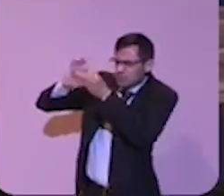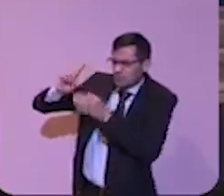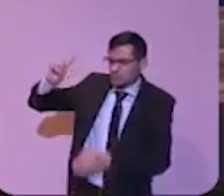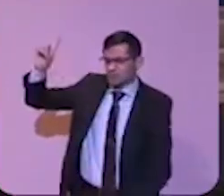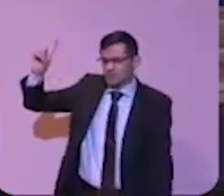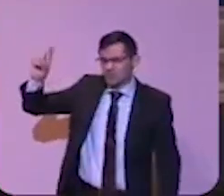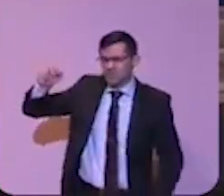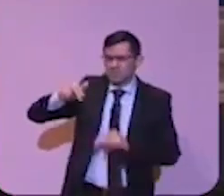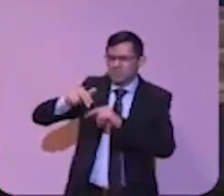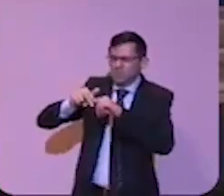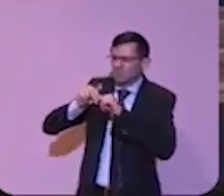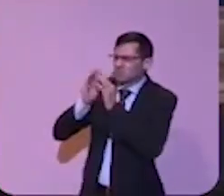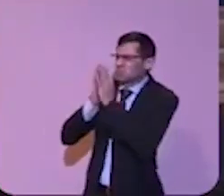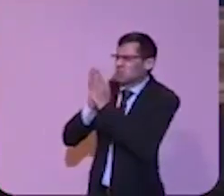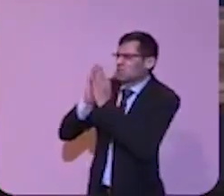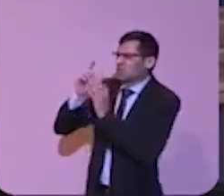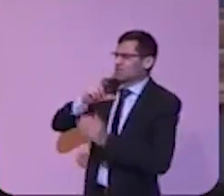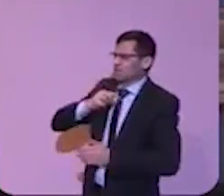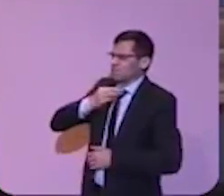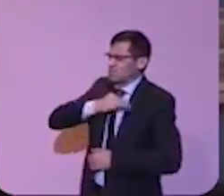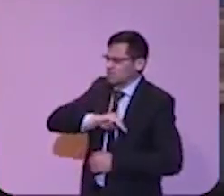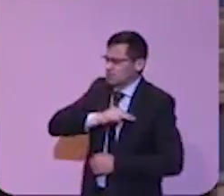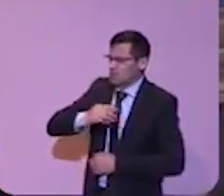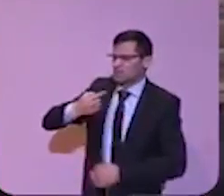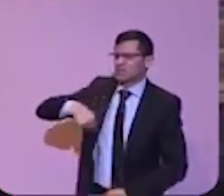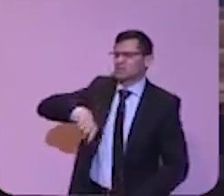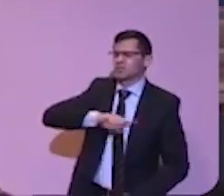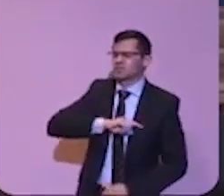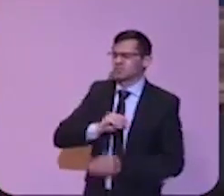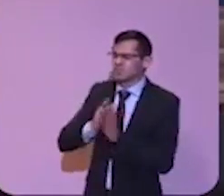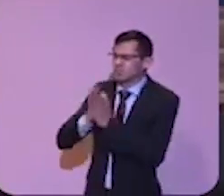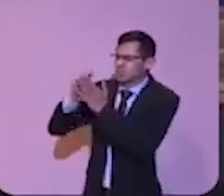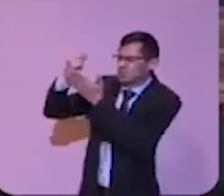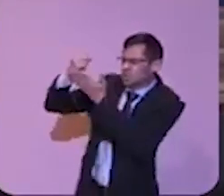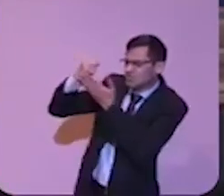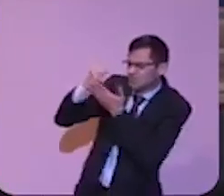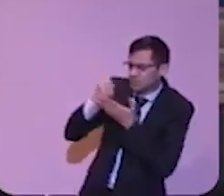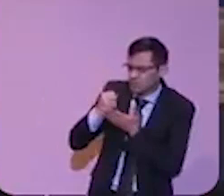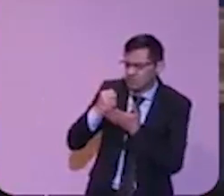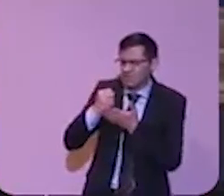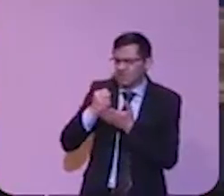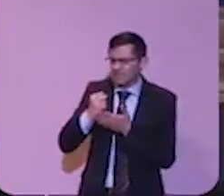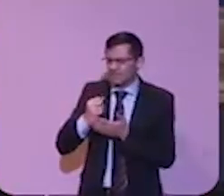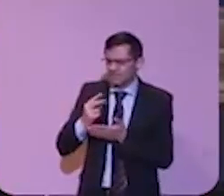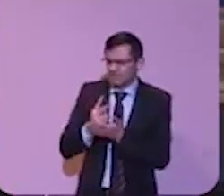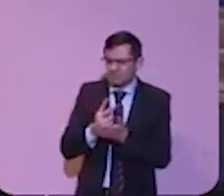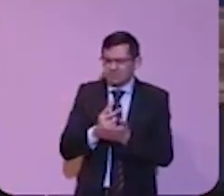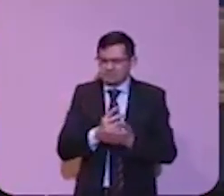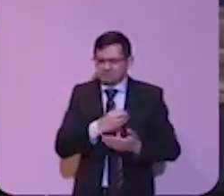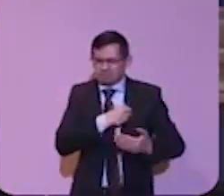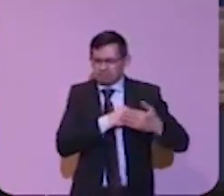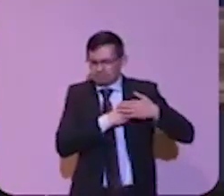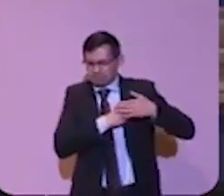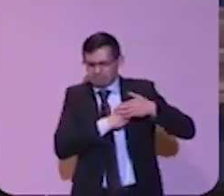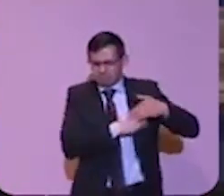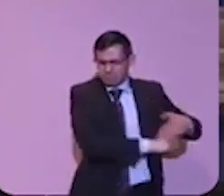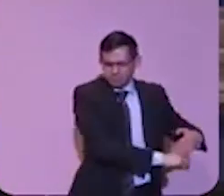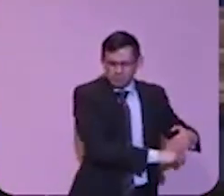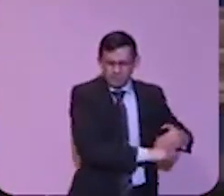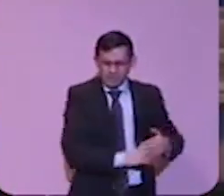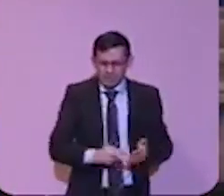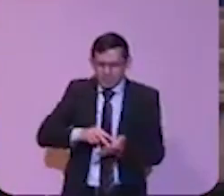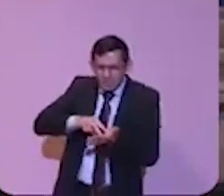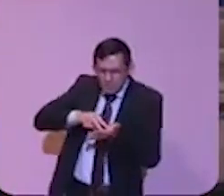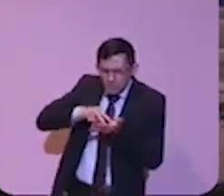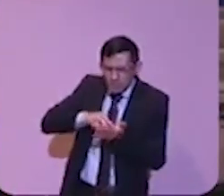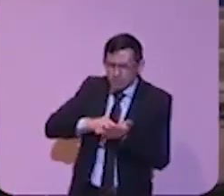Senhor, por isso tem misericórdia de nós e nos ajuda a combater o pecado, a lutar